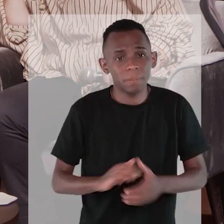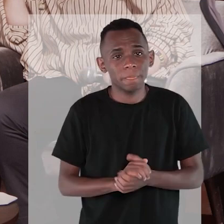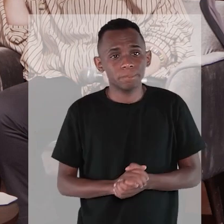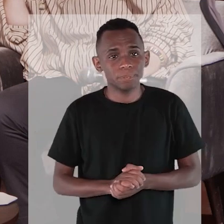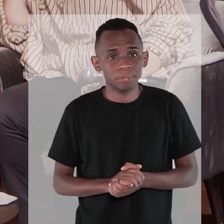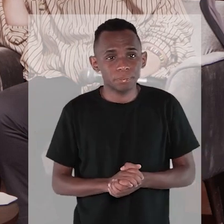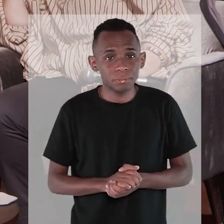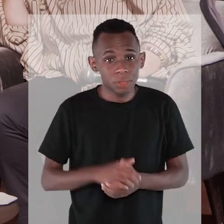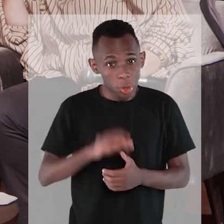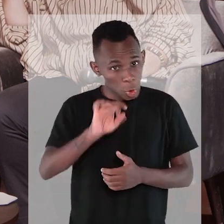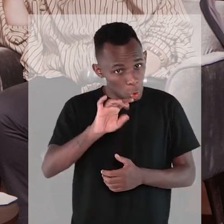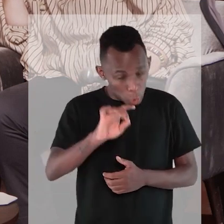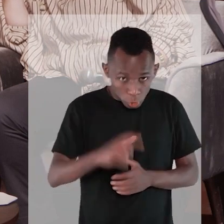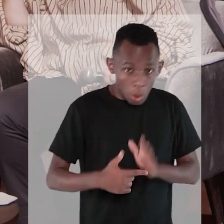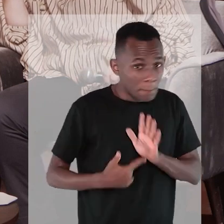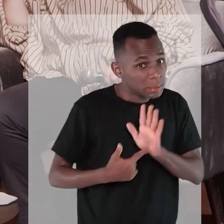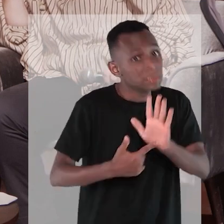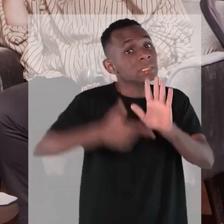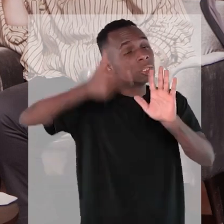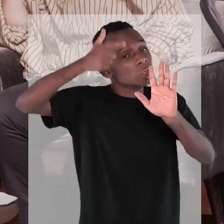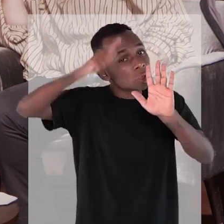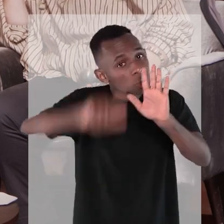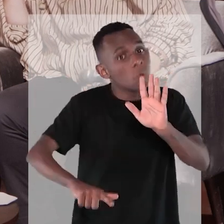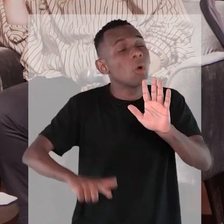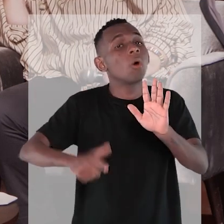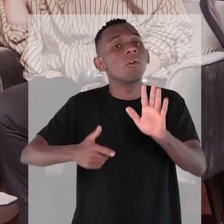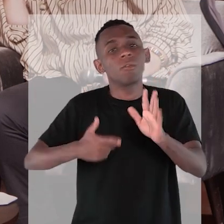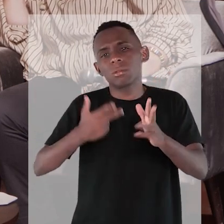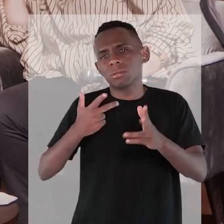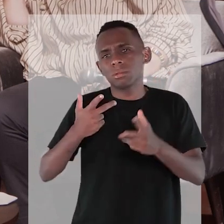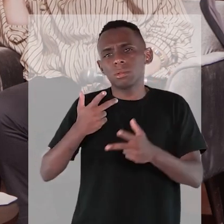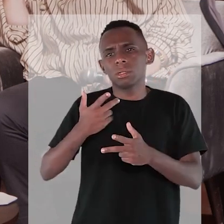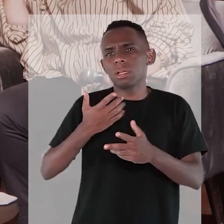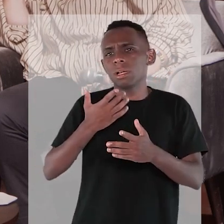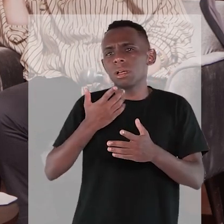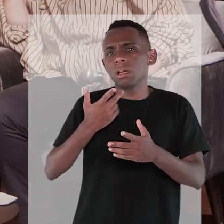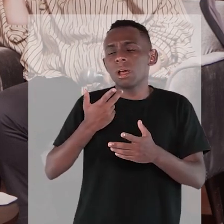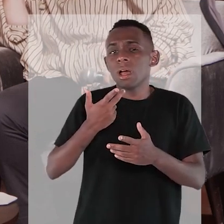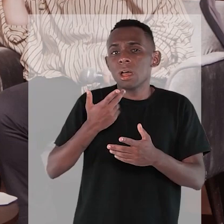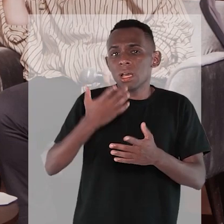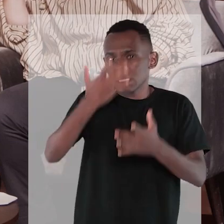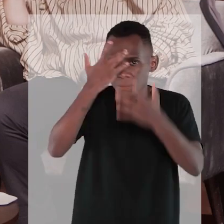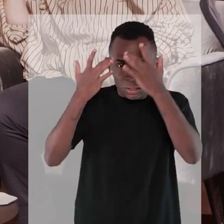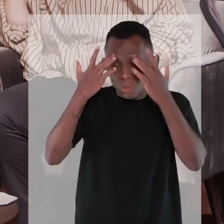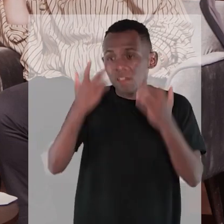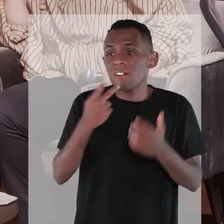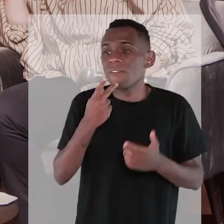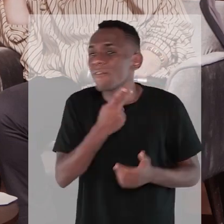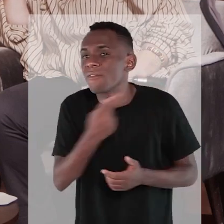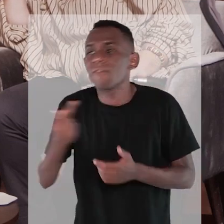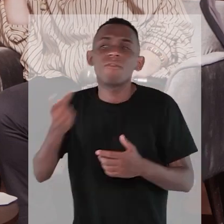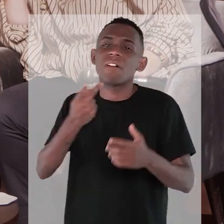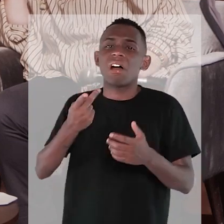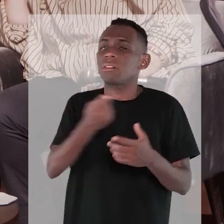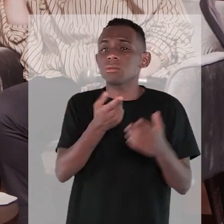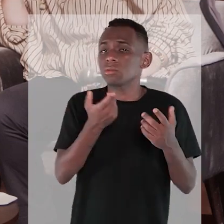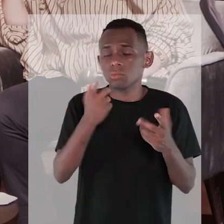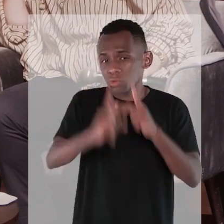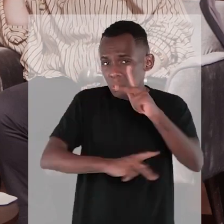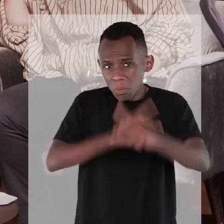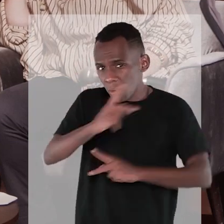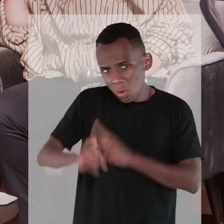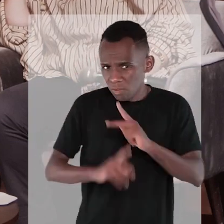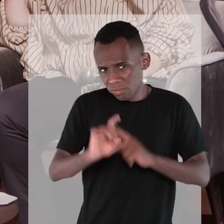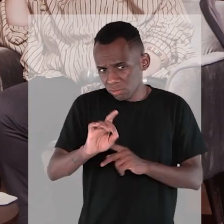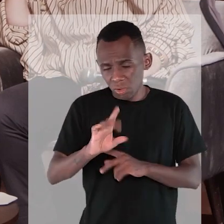Eu estou apenas reproduzindo, claro, palavras do senso comum mesmo. Eu estou, né, de fato, eu estou falando palavras do senso comum por isso.